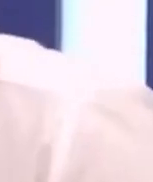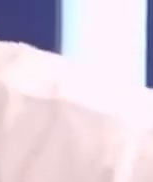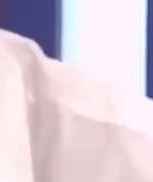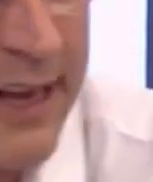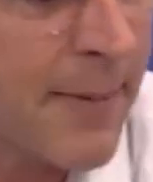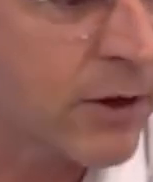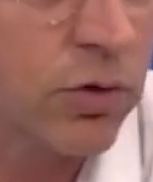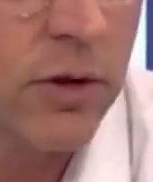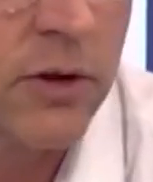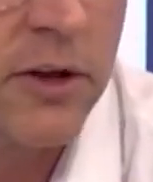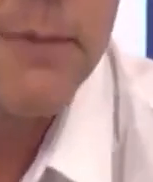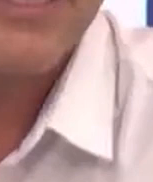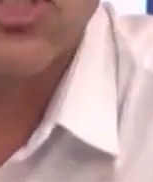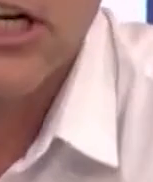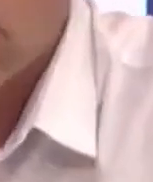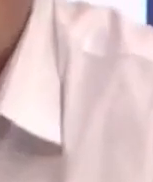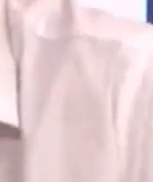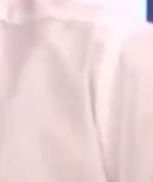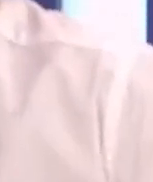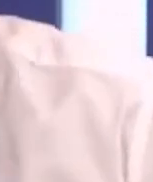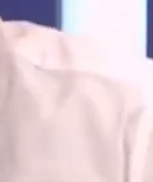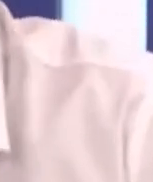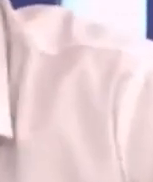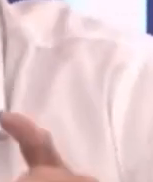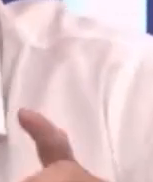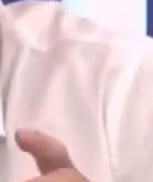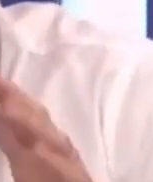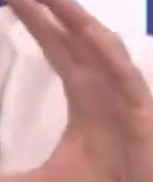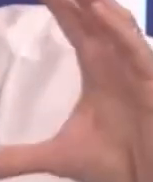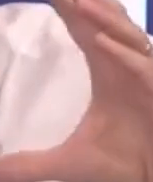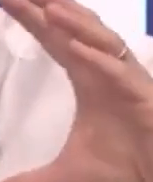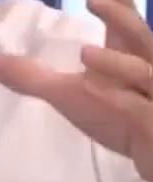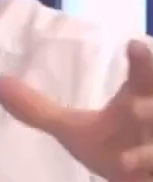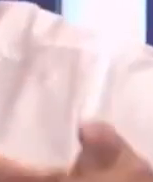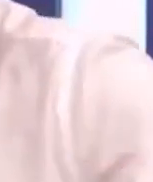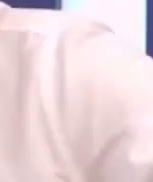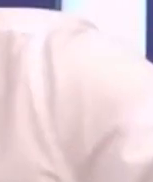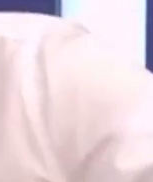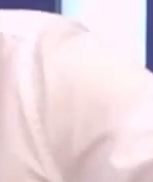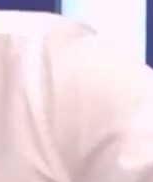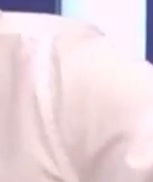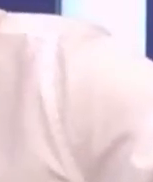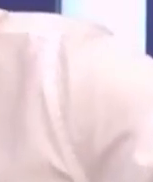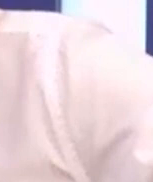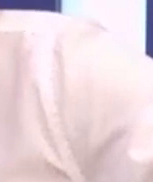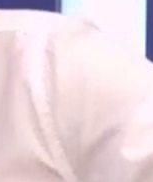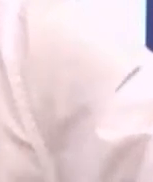sobre o orçamento. Imagina a gente não poder falar sobre Lira. E assim, e é uma coisa que tem que imaginar mesmo, porque está na